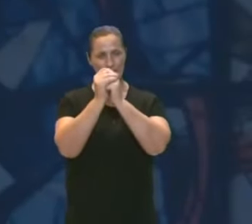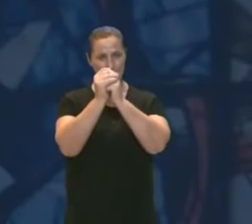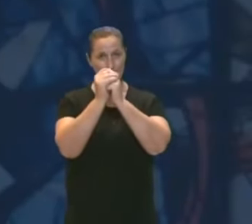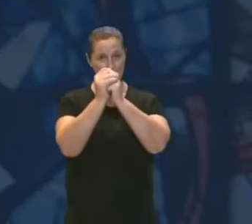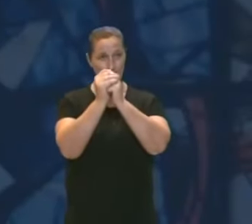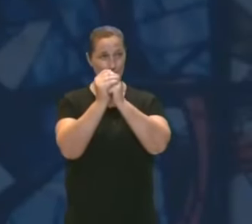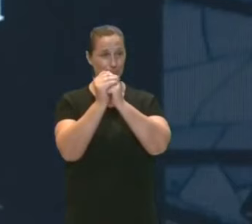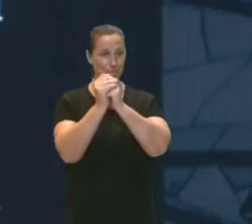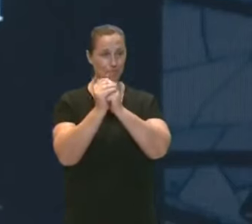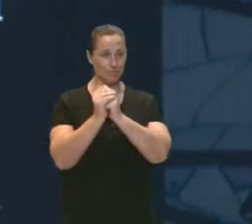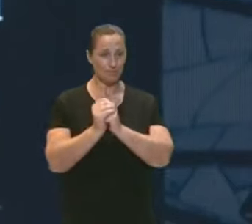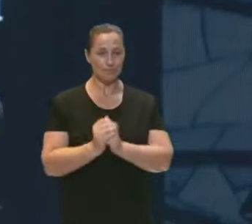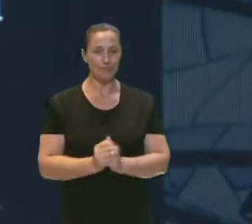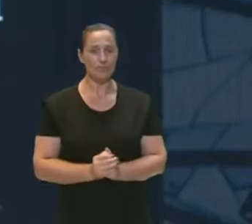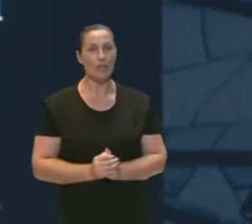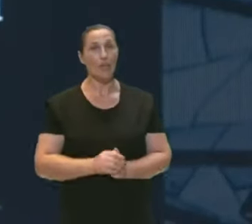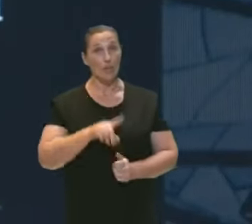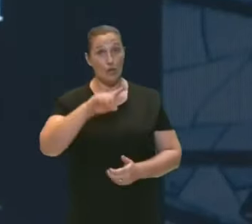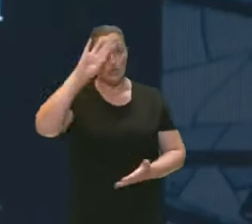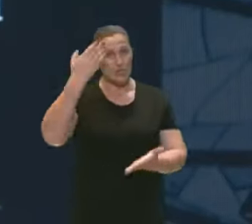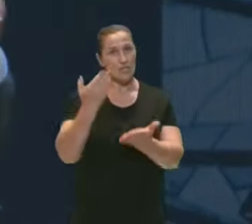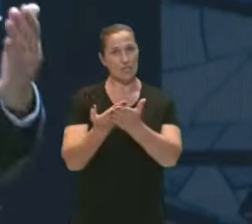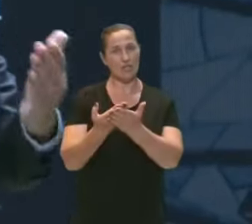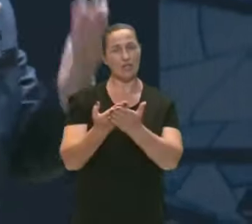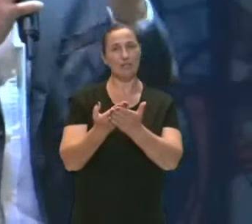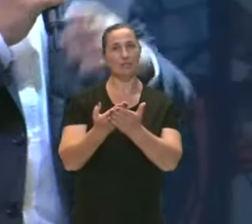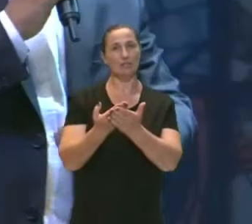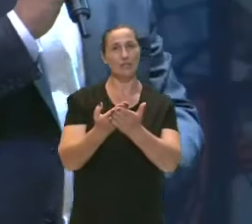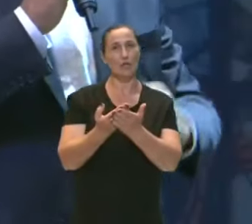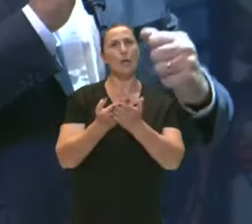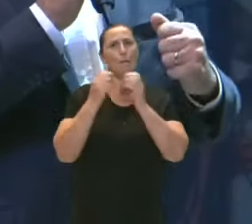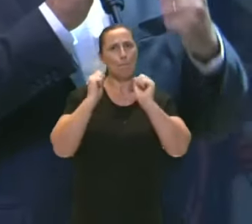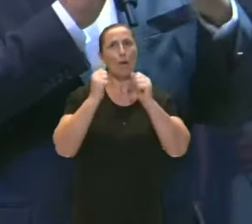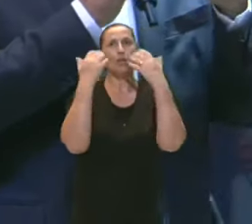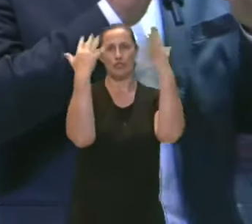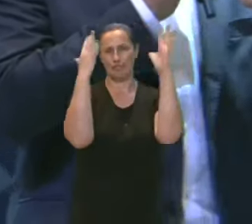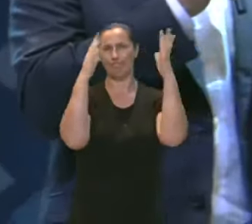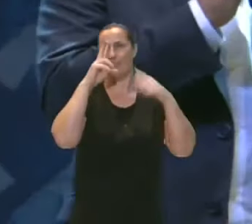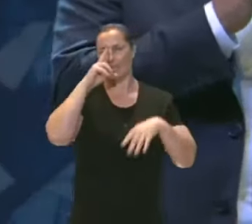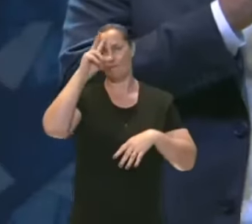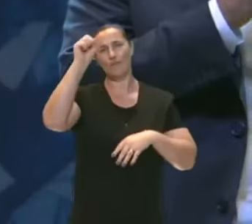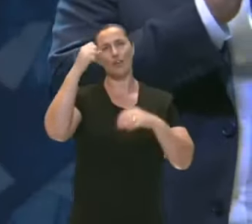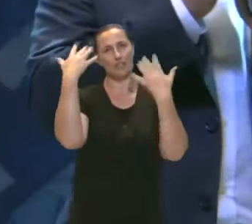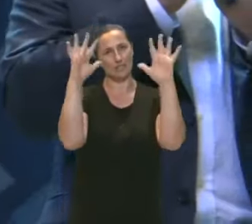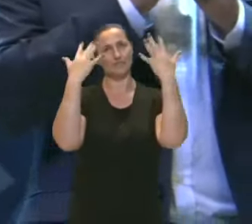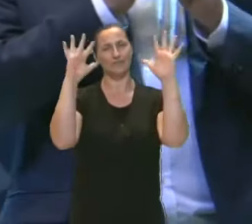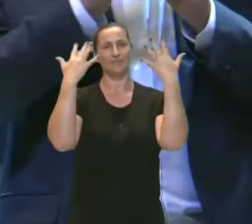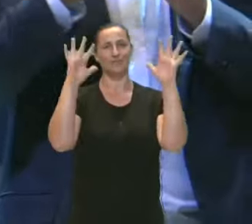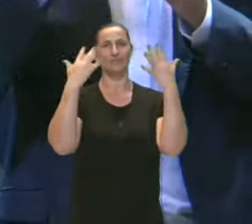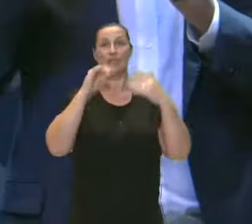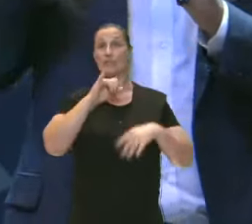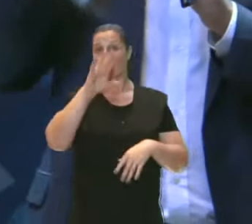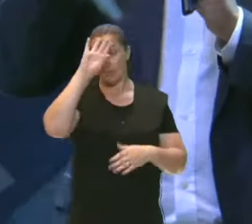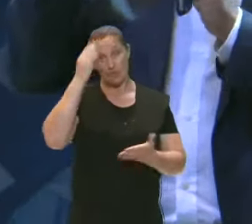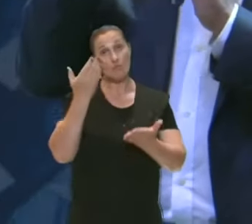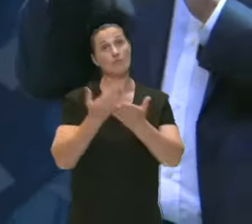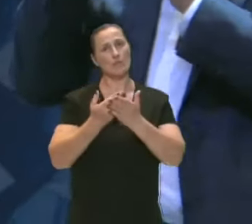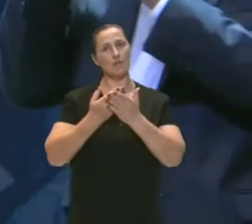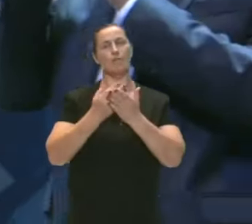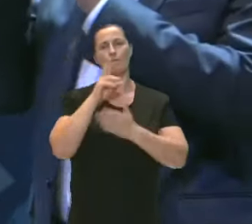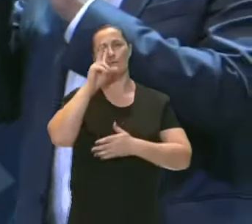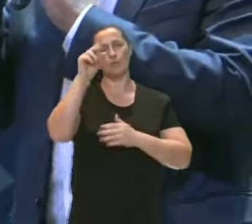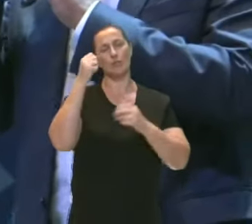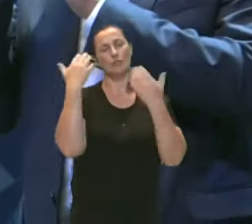amém, amém, amém. Você crê nisso tudo, querido? Se você crê, pode aplaudir mais uma vez o Senhor, porque Ele